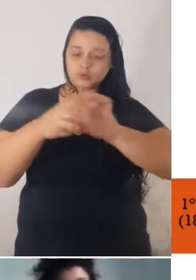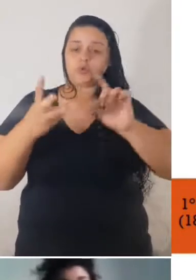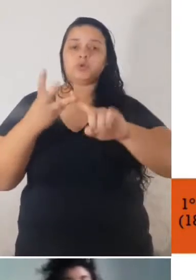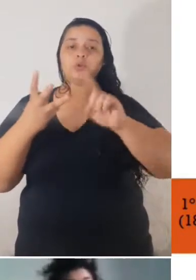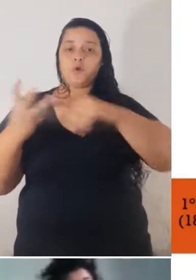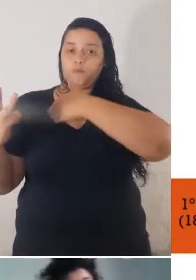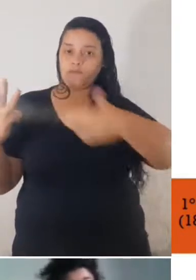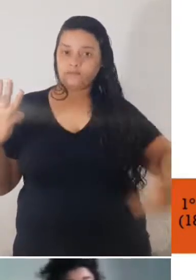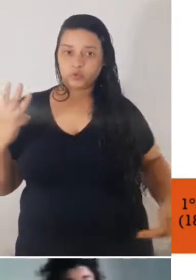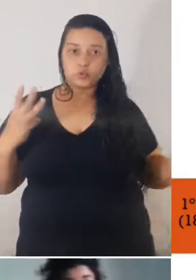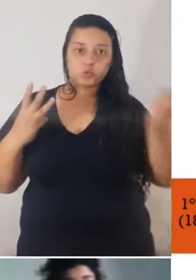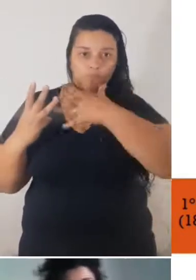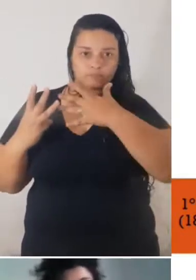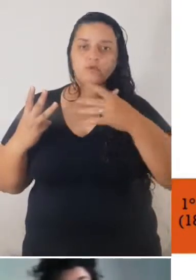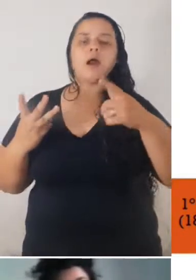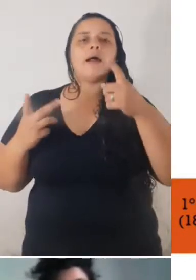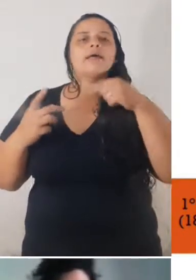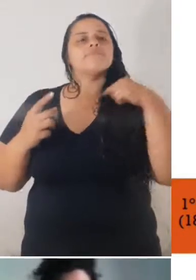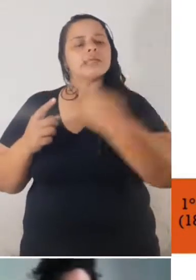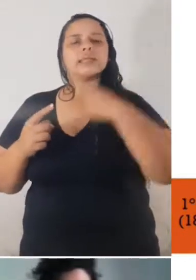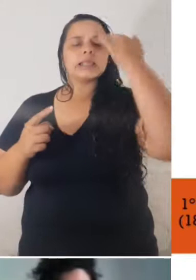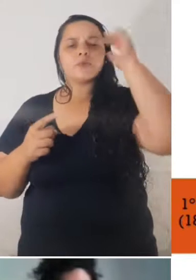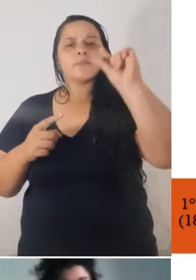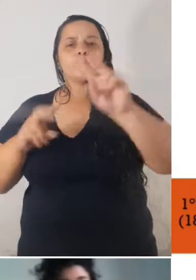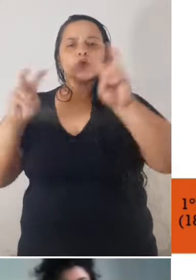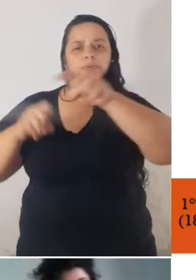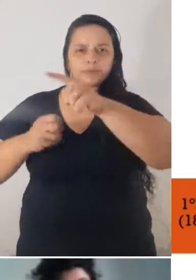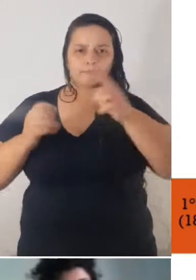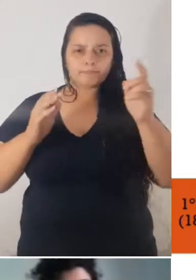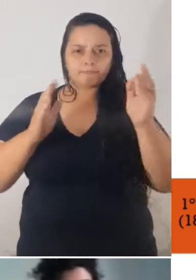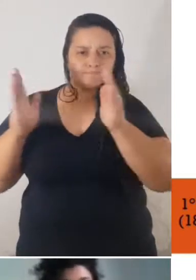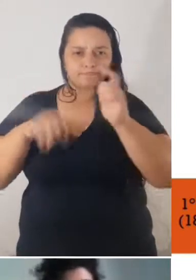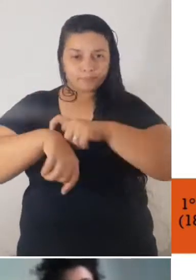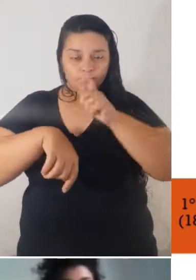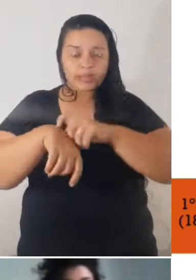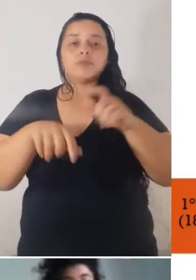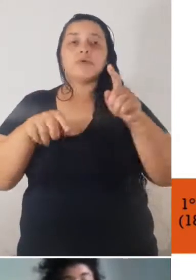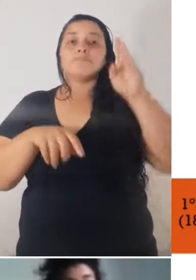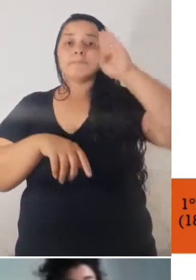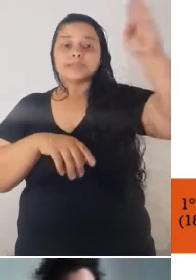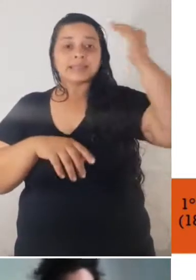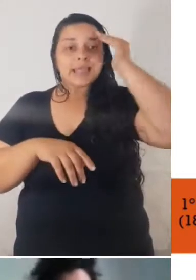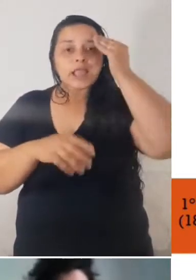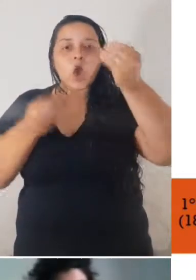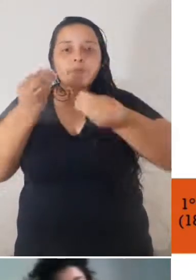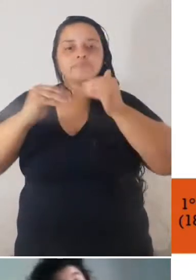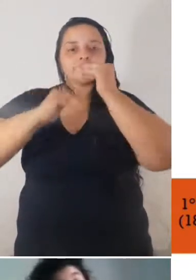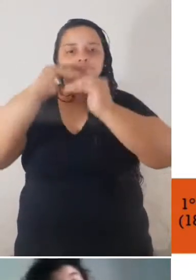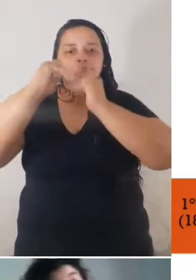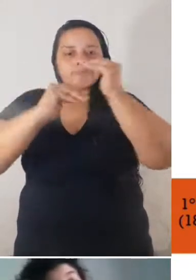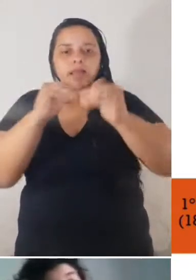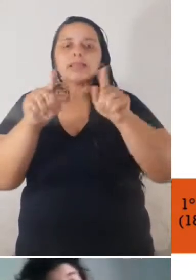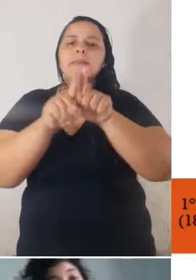Novo. Além da gente entender um pouquinho o que foram esses momentos, nós vamos entender principalmente esse processo